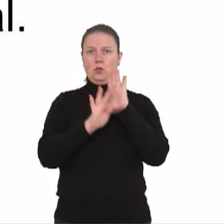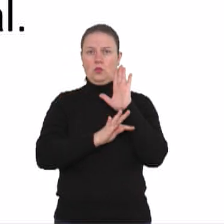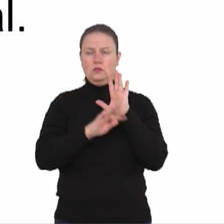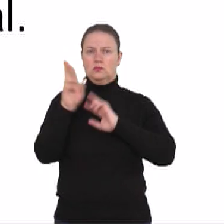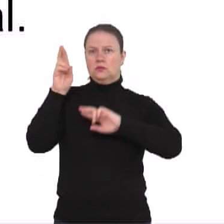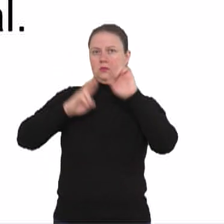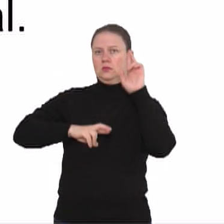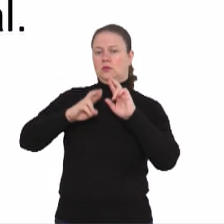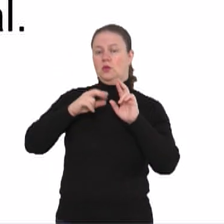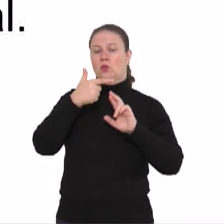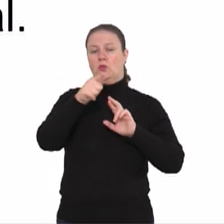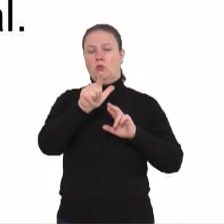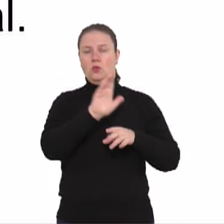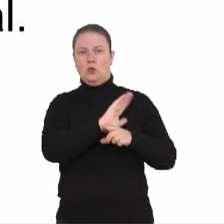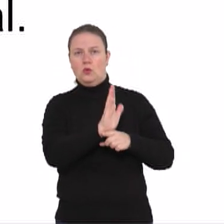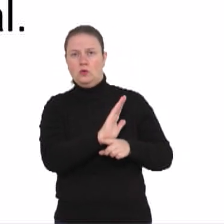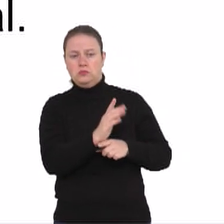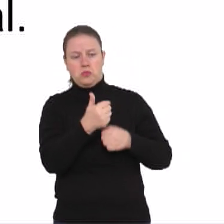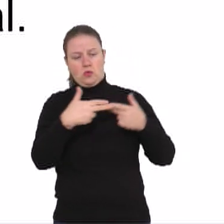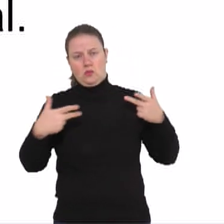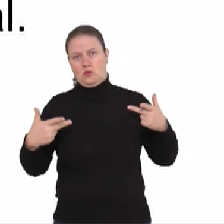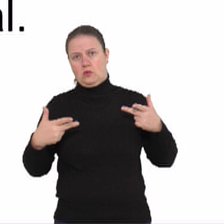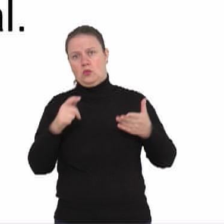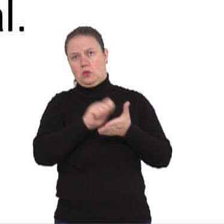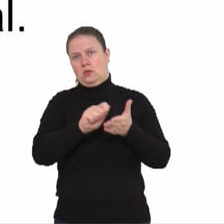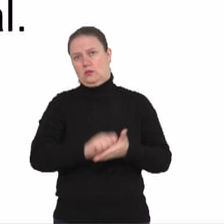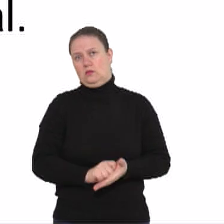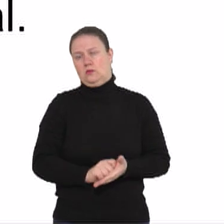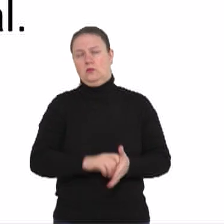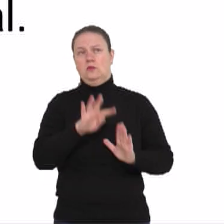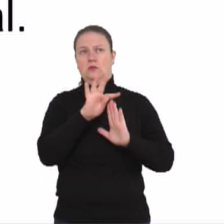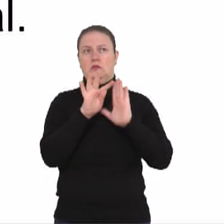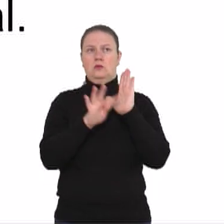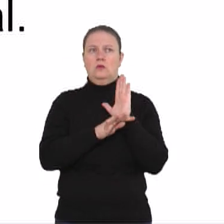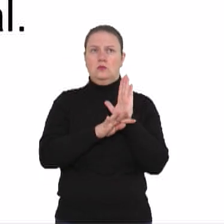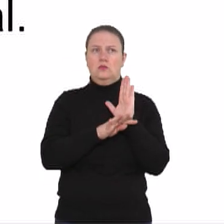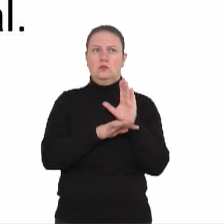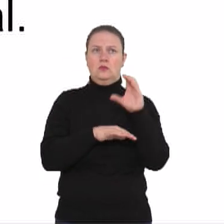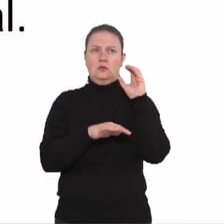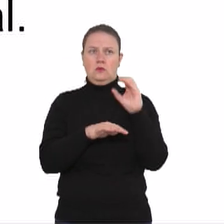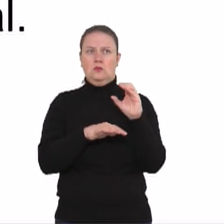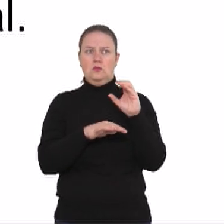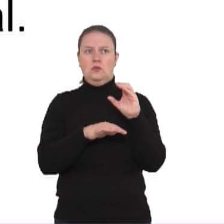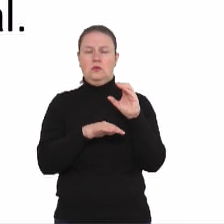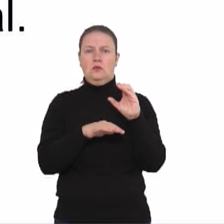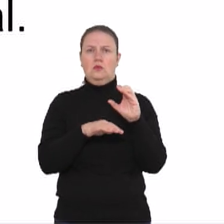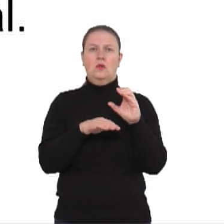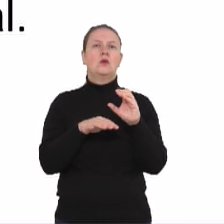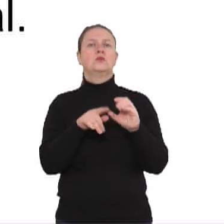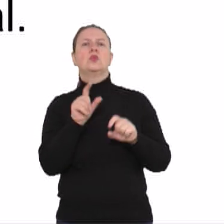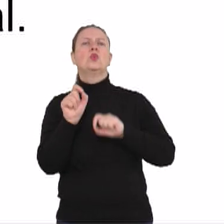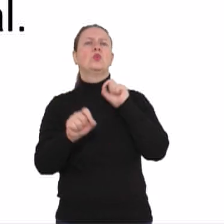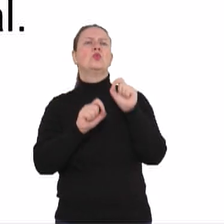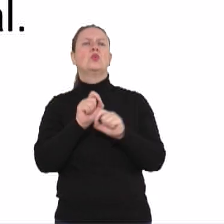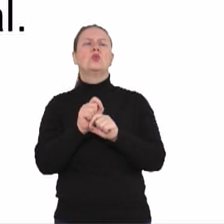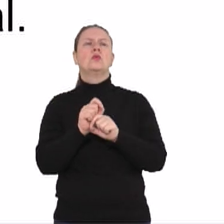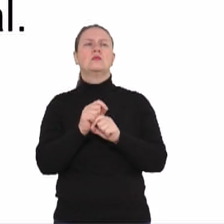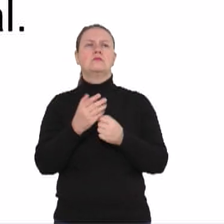outras obras já existentes? C. Um texto descritivo de forma imparcial, tendo como referência uma obra